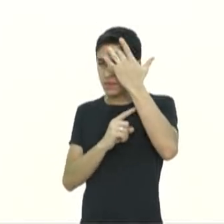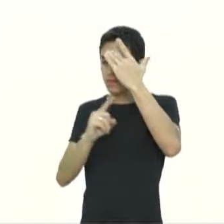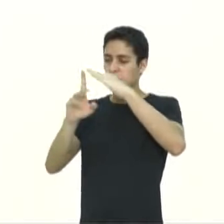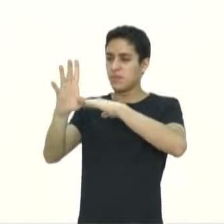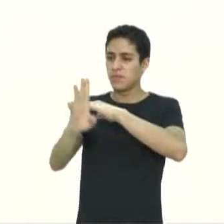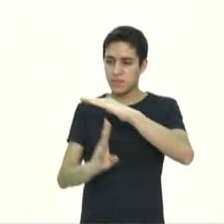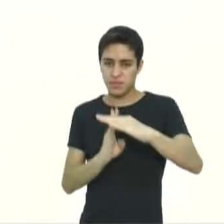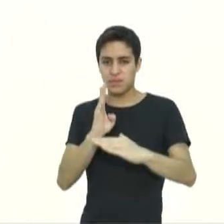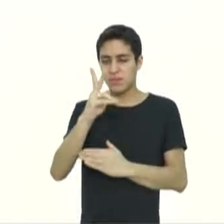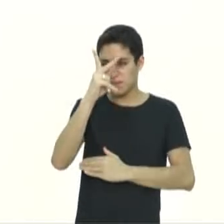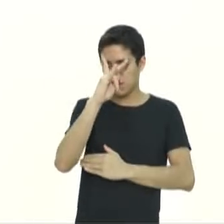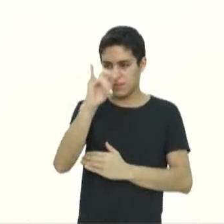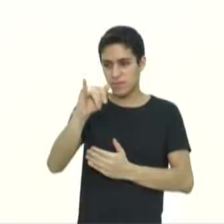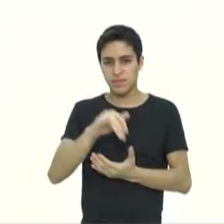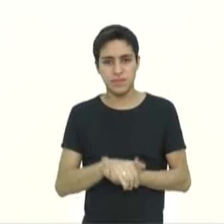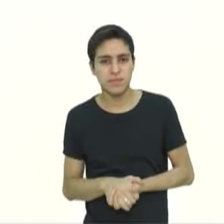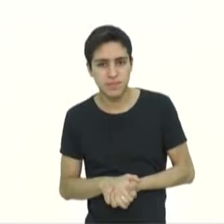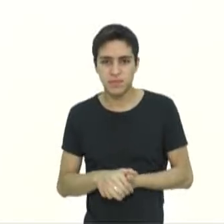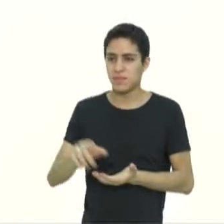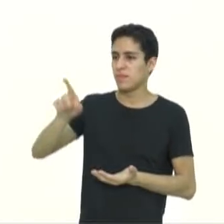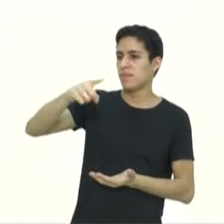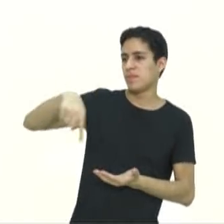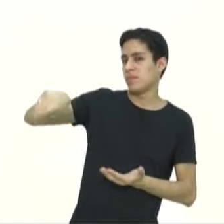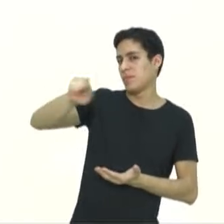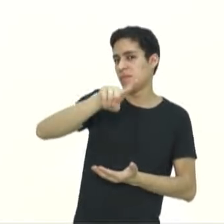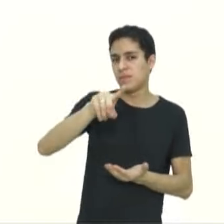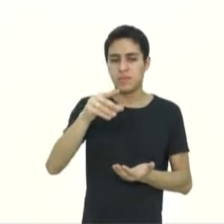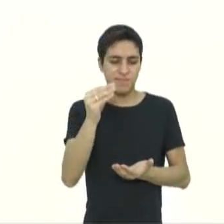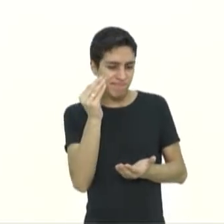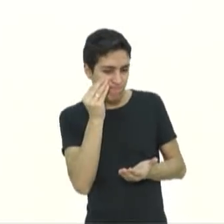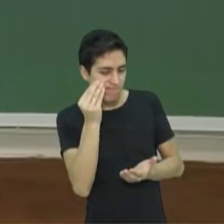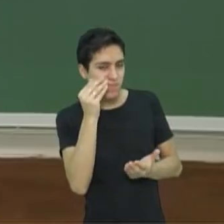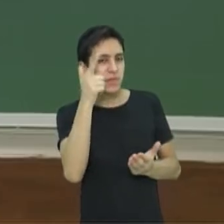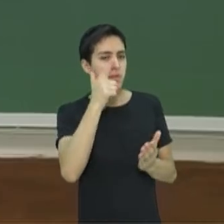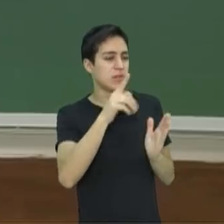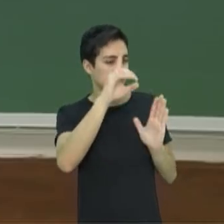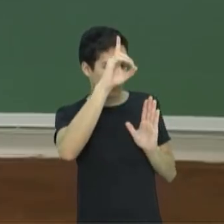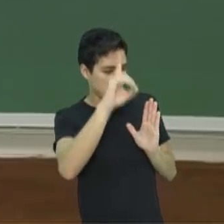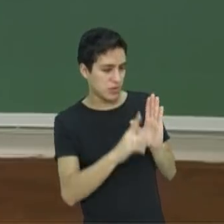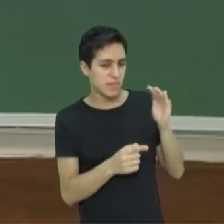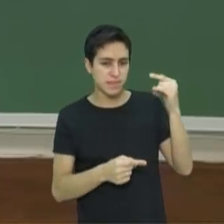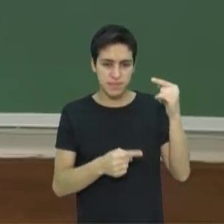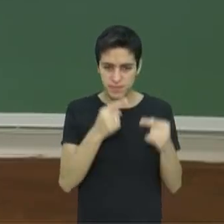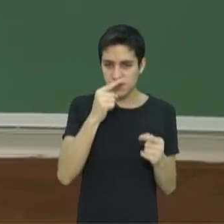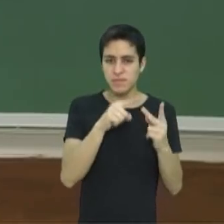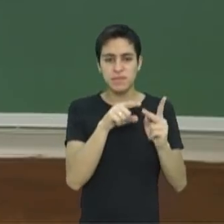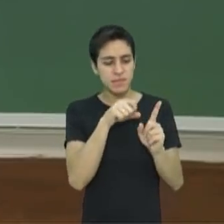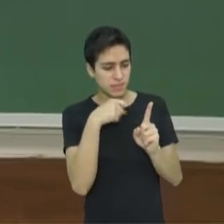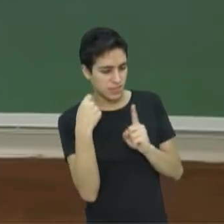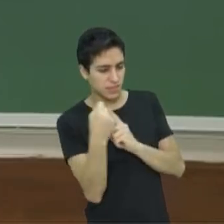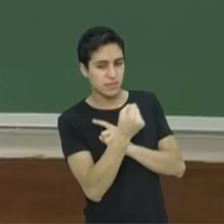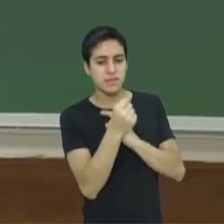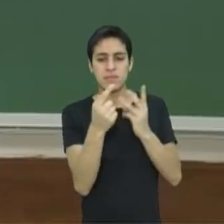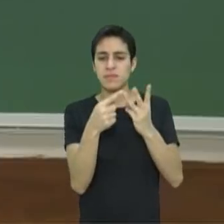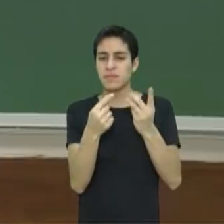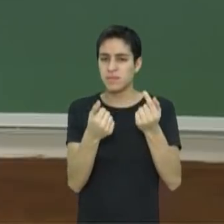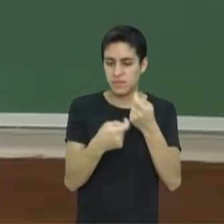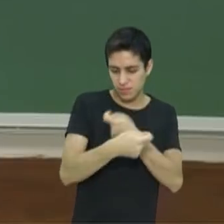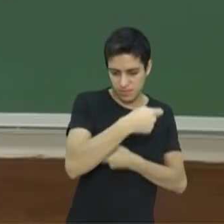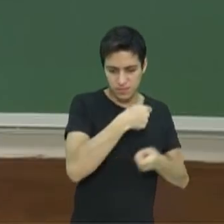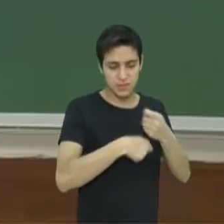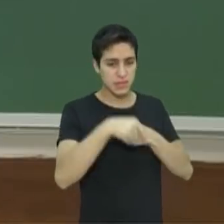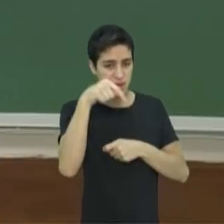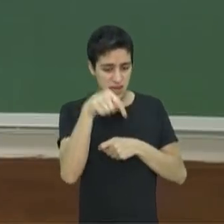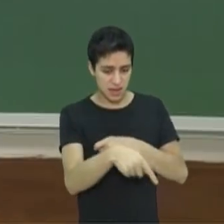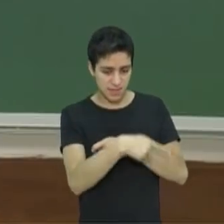imigrantes haitianos. Eles aí na sua disputa por direitos também políticos, sociais, econômicos, aqui no